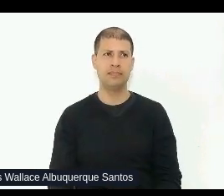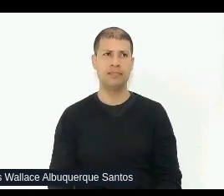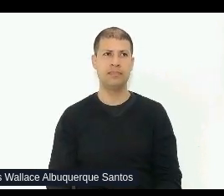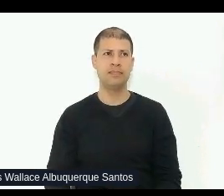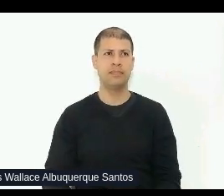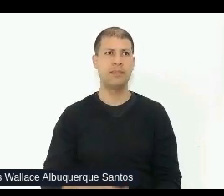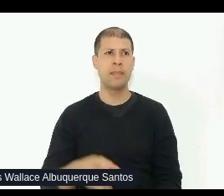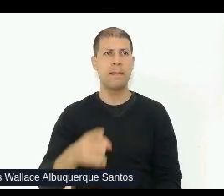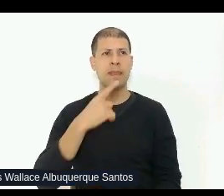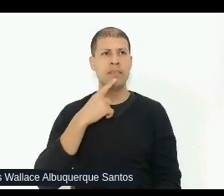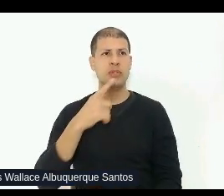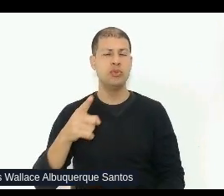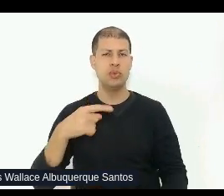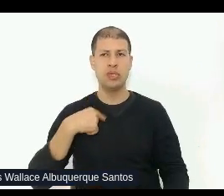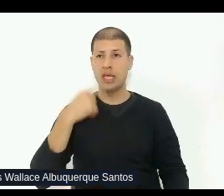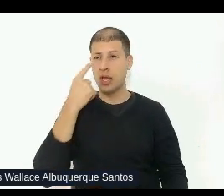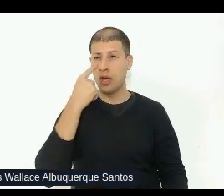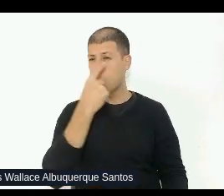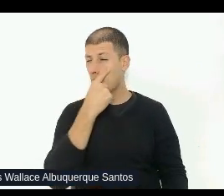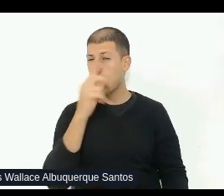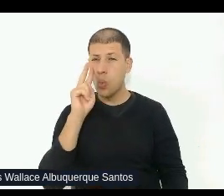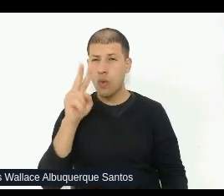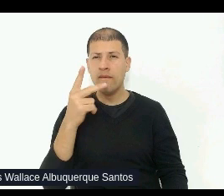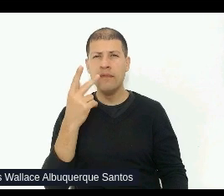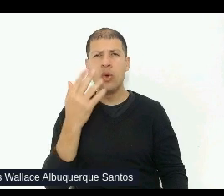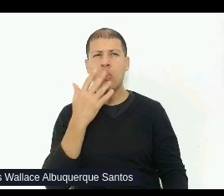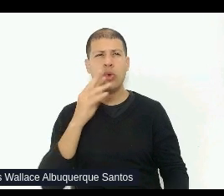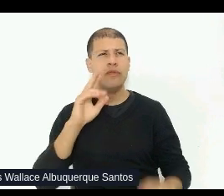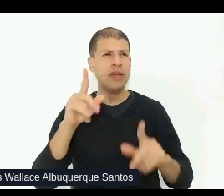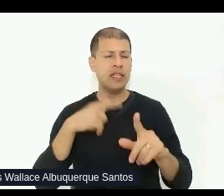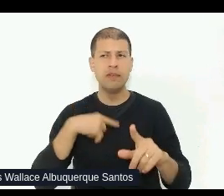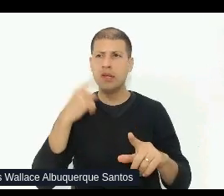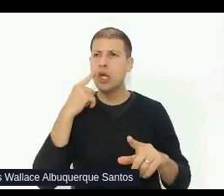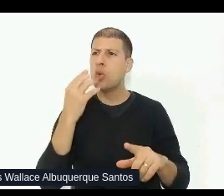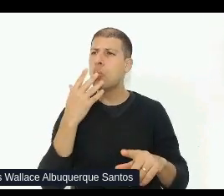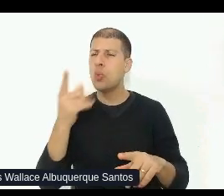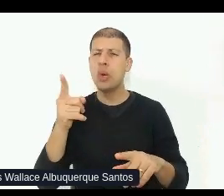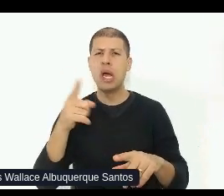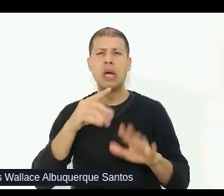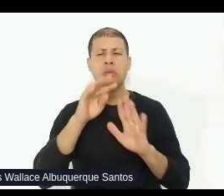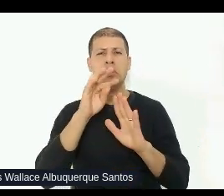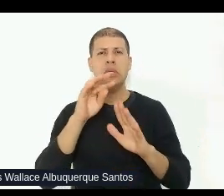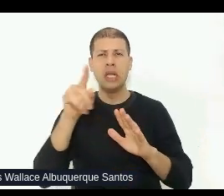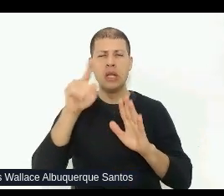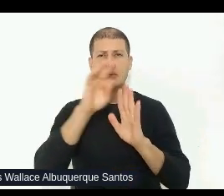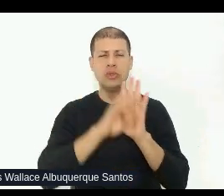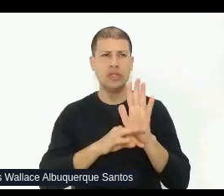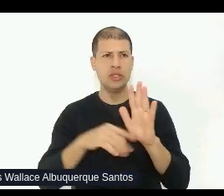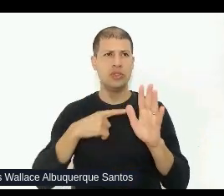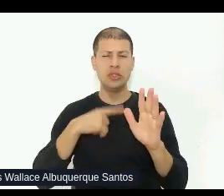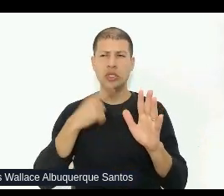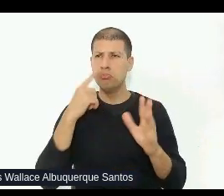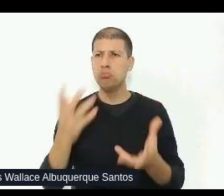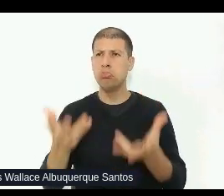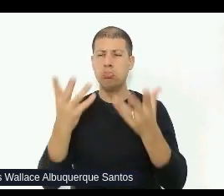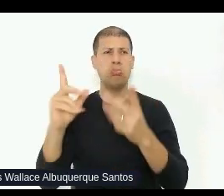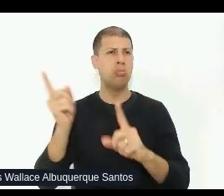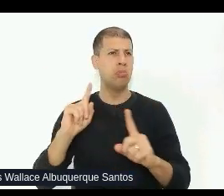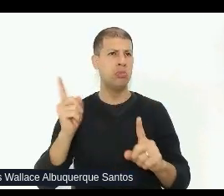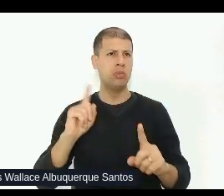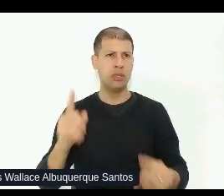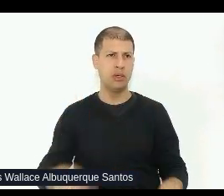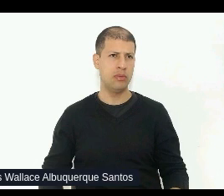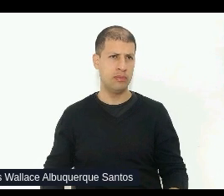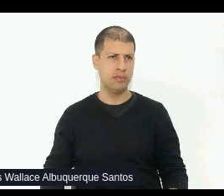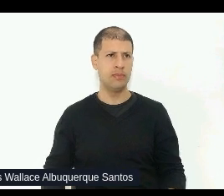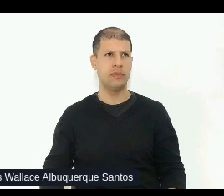também falou, passou direto pelo texto, por mais que eu tivesse uma cor chamativa ali no texto, né, não chamou atenção, também foi direto para o número.